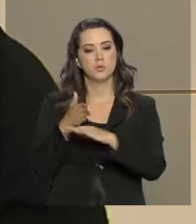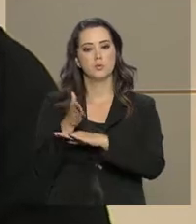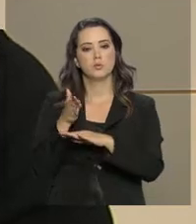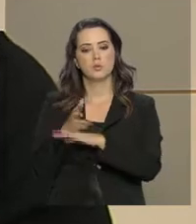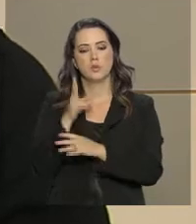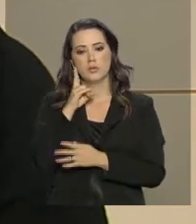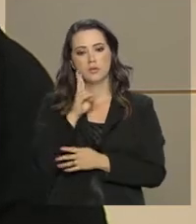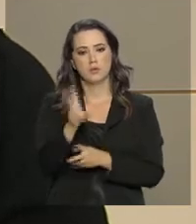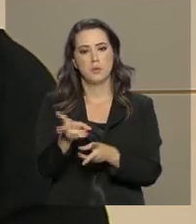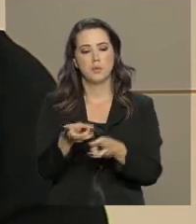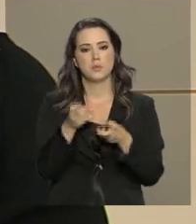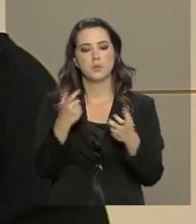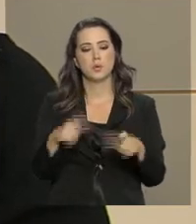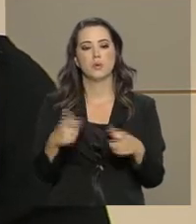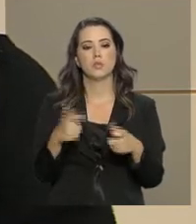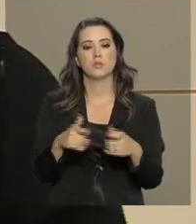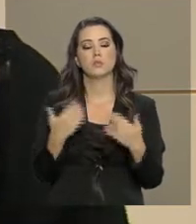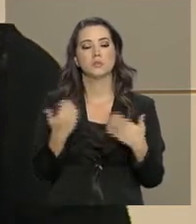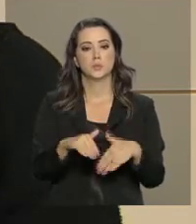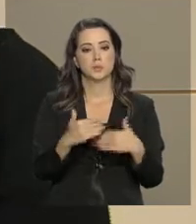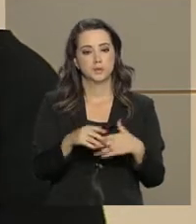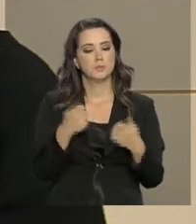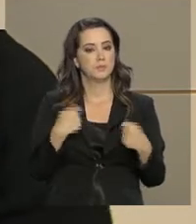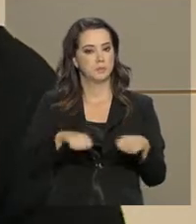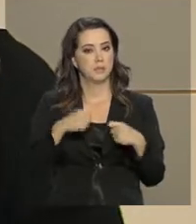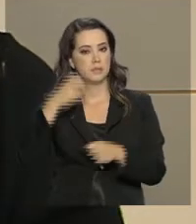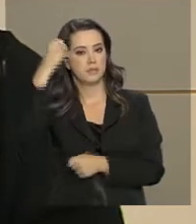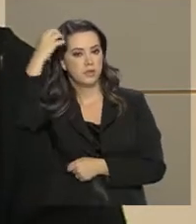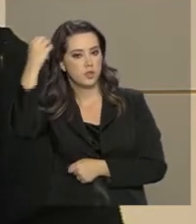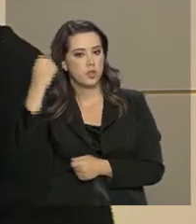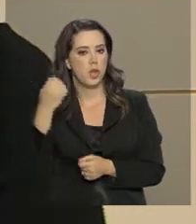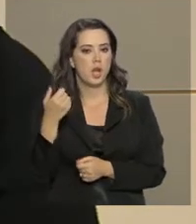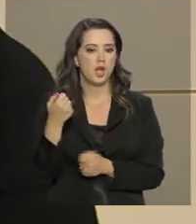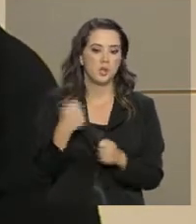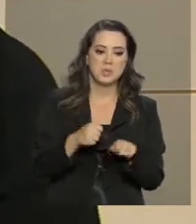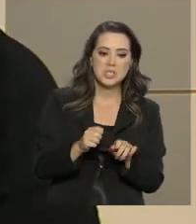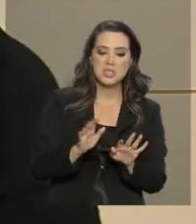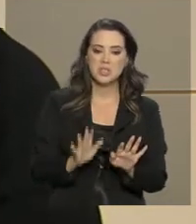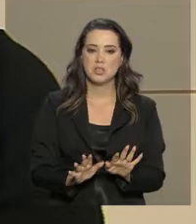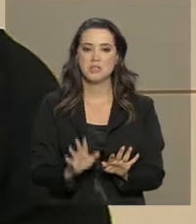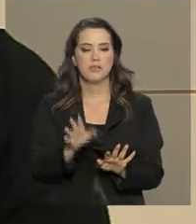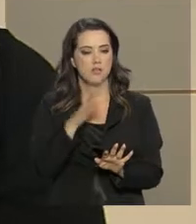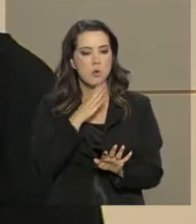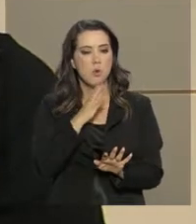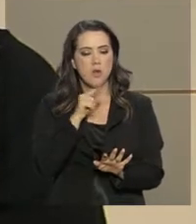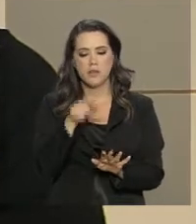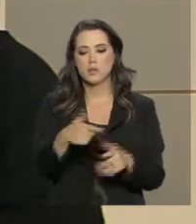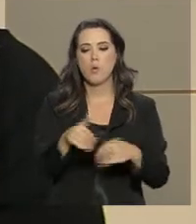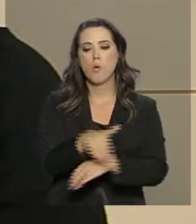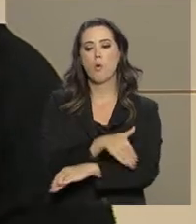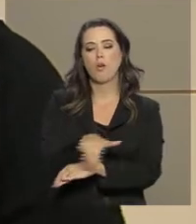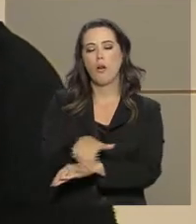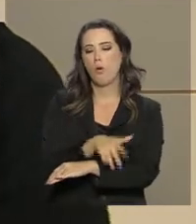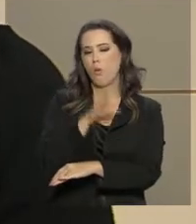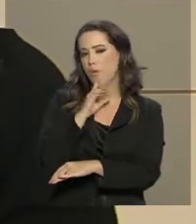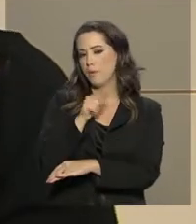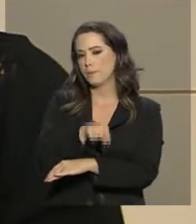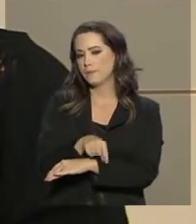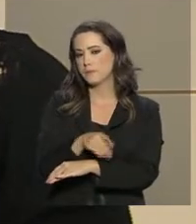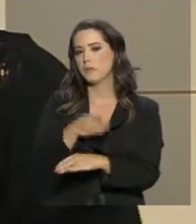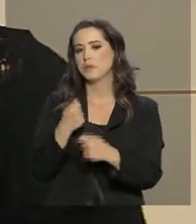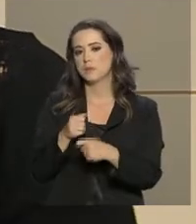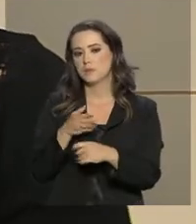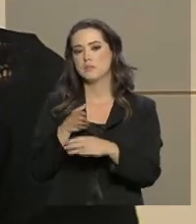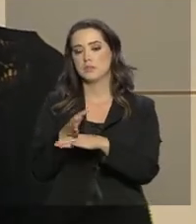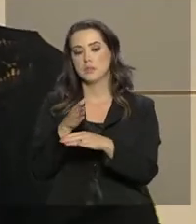verifiquem onde vão fazer a sua prova se não precisar viajar se não se conhecem o endereço se já foram lá alguma vez que faço esse